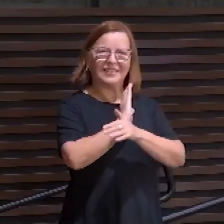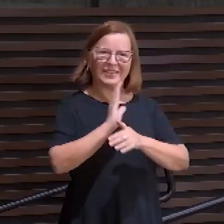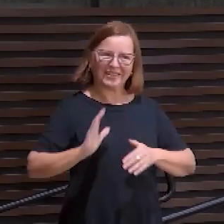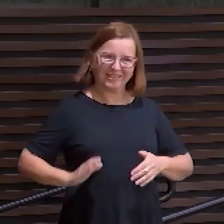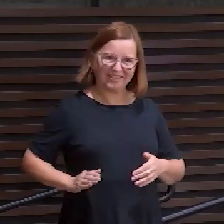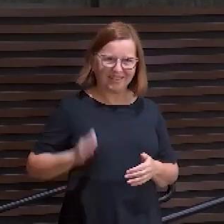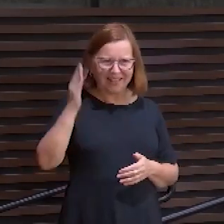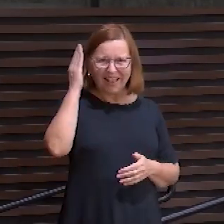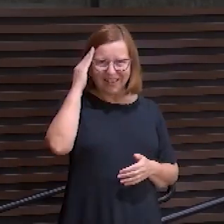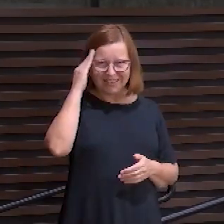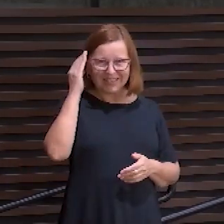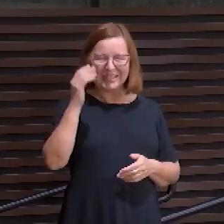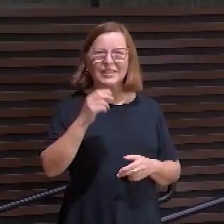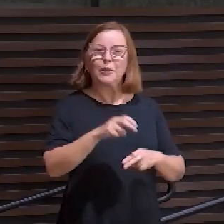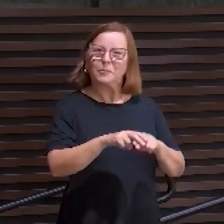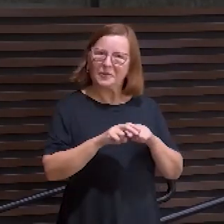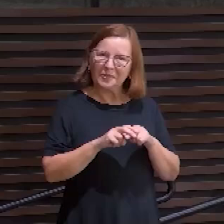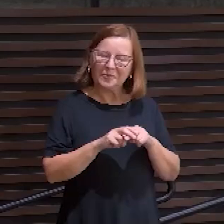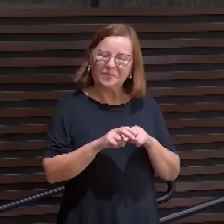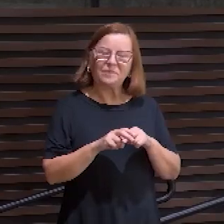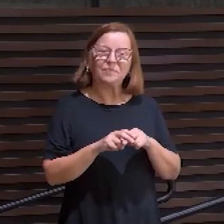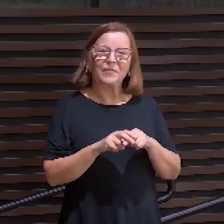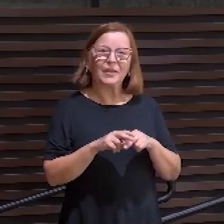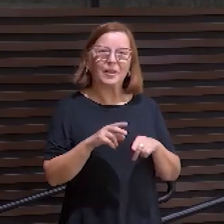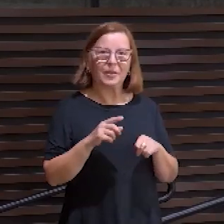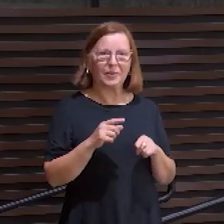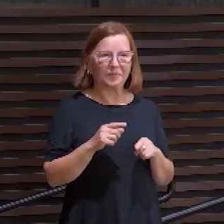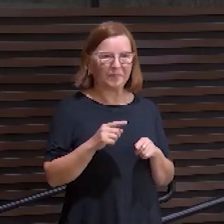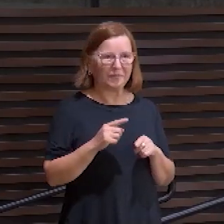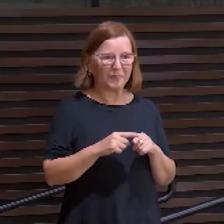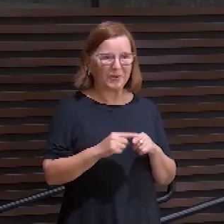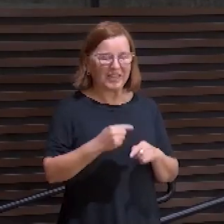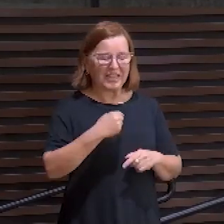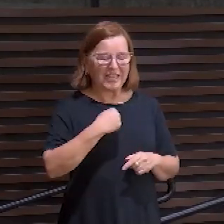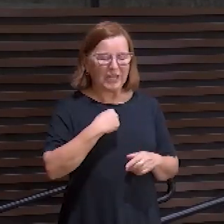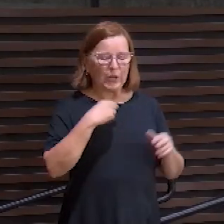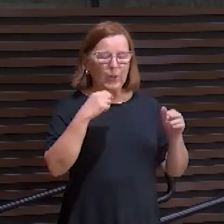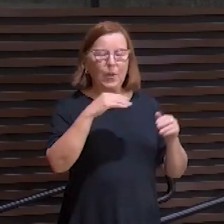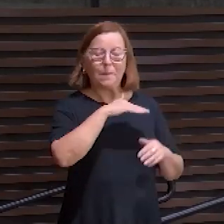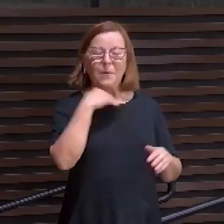quê? Porque esse traste morreu juntamente com ele.